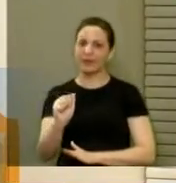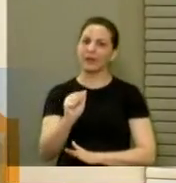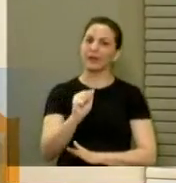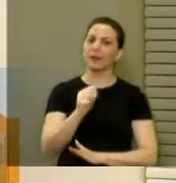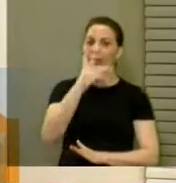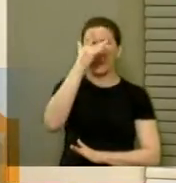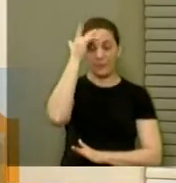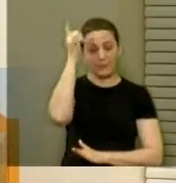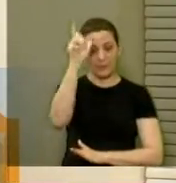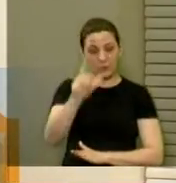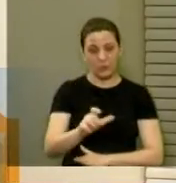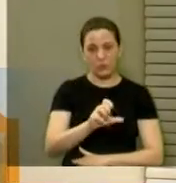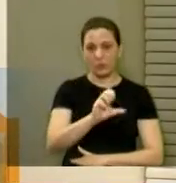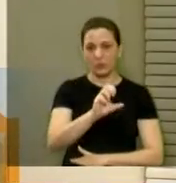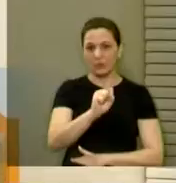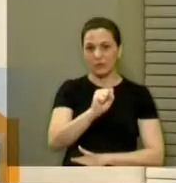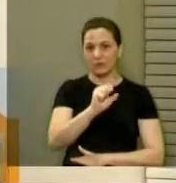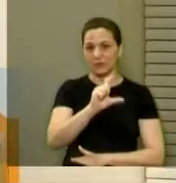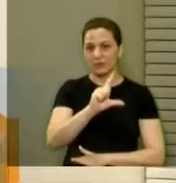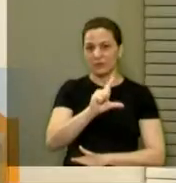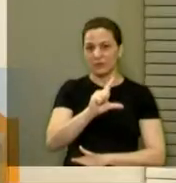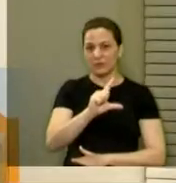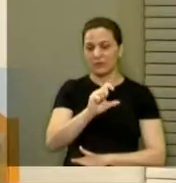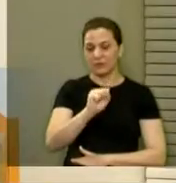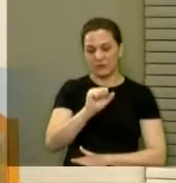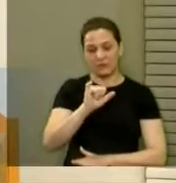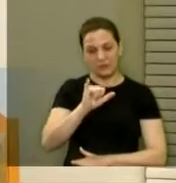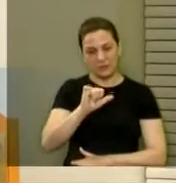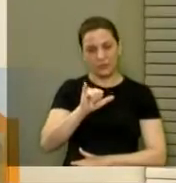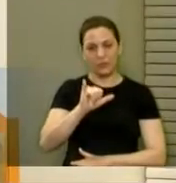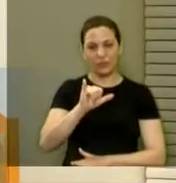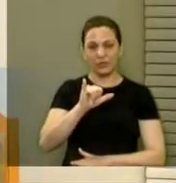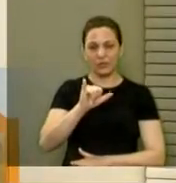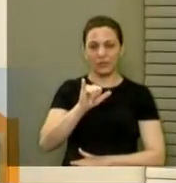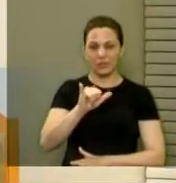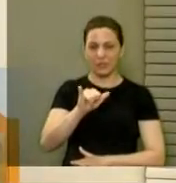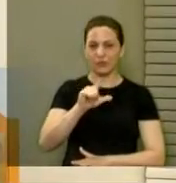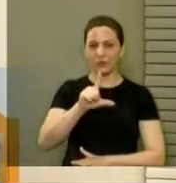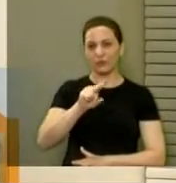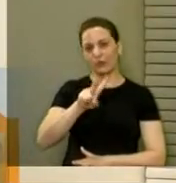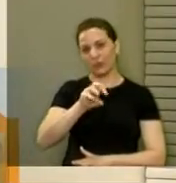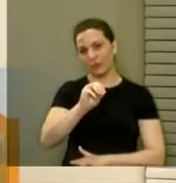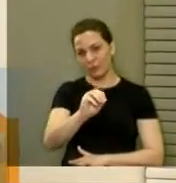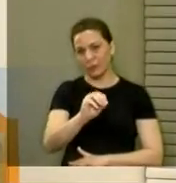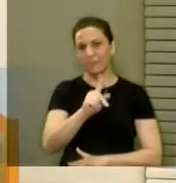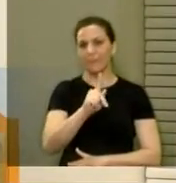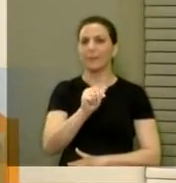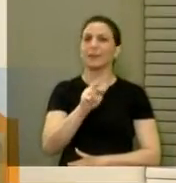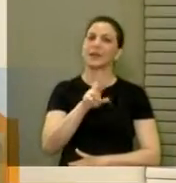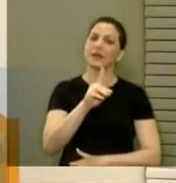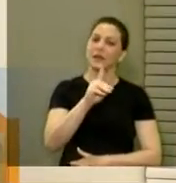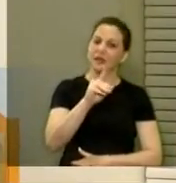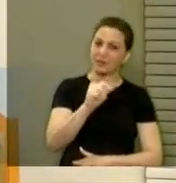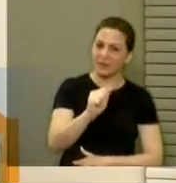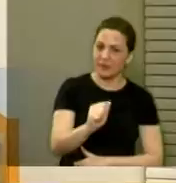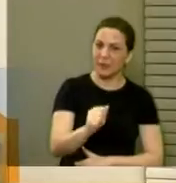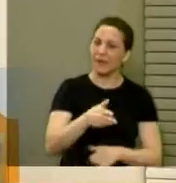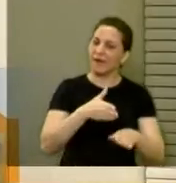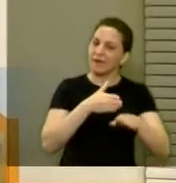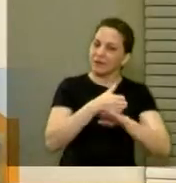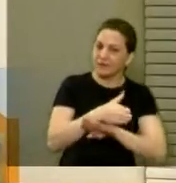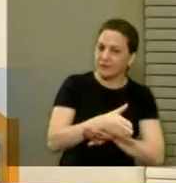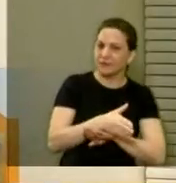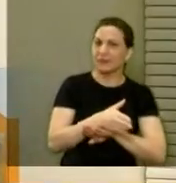é vem tomando algumas medidas aí que é efetivamente a entrada dos idosos pela